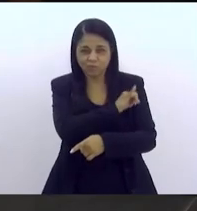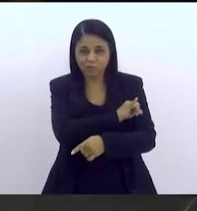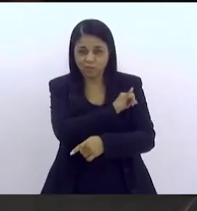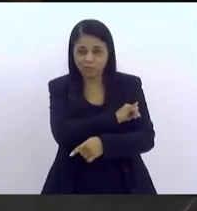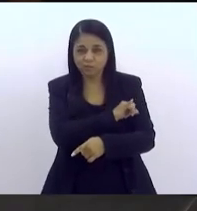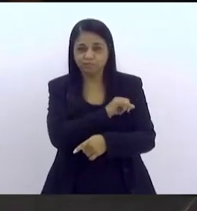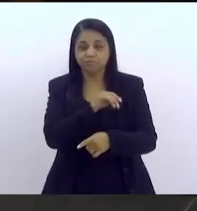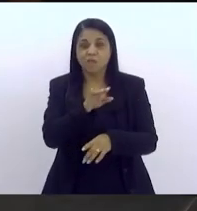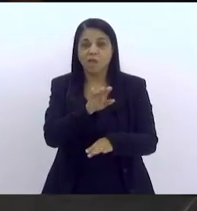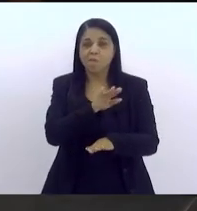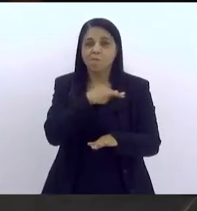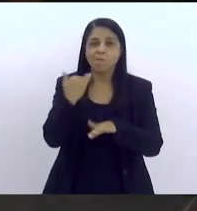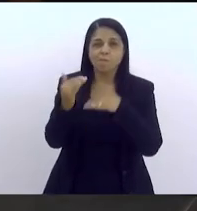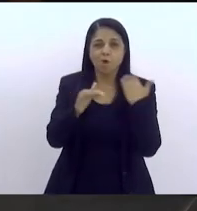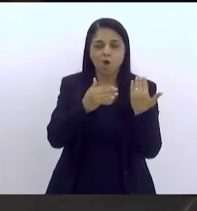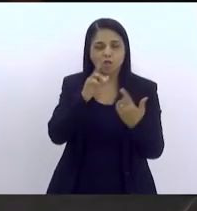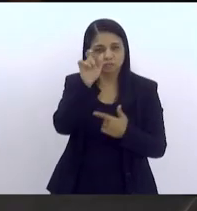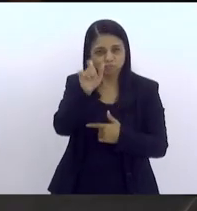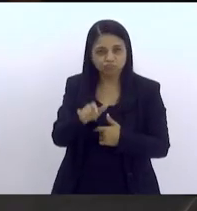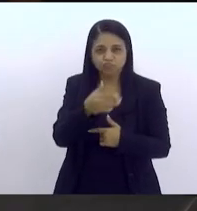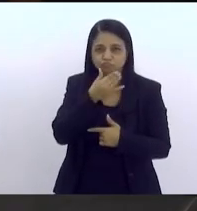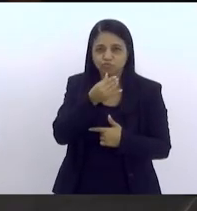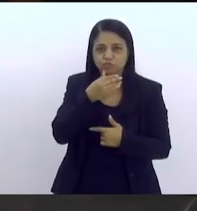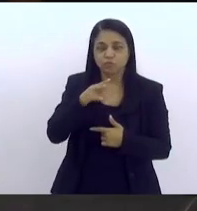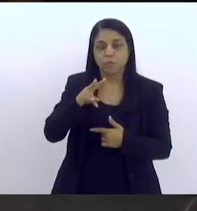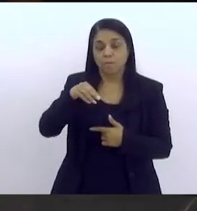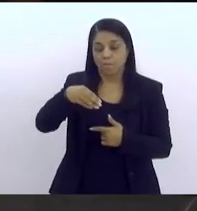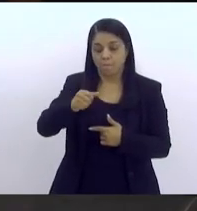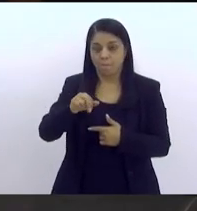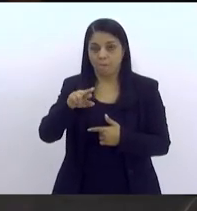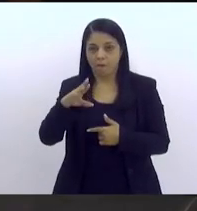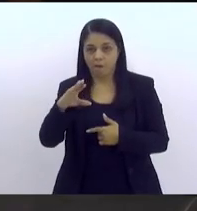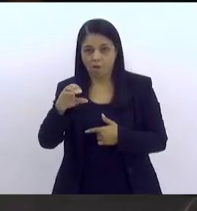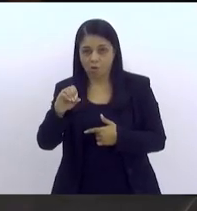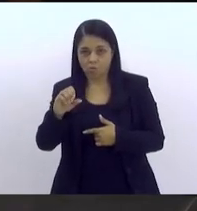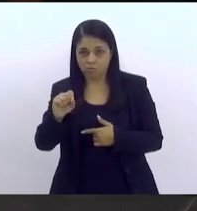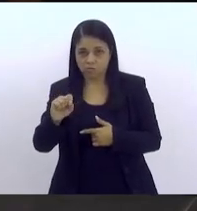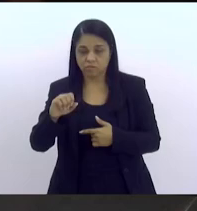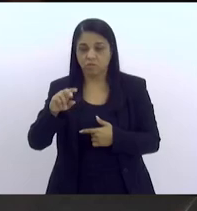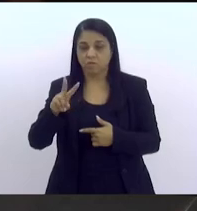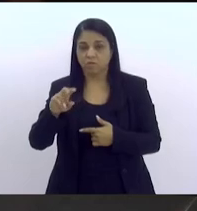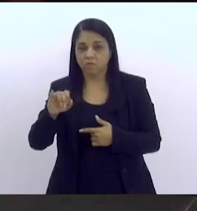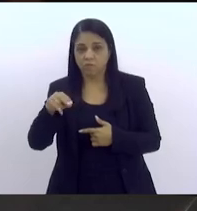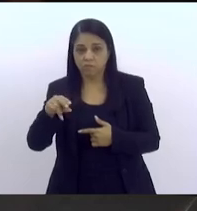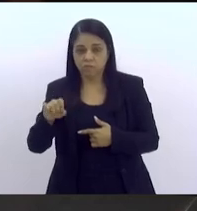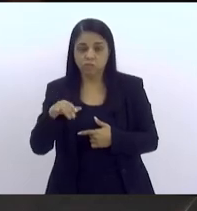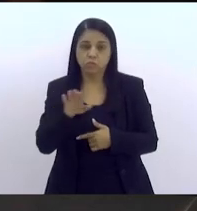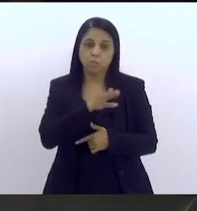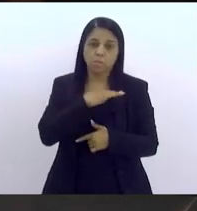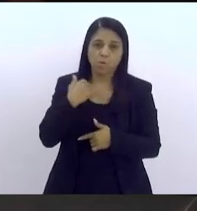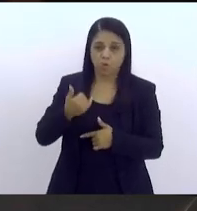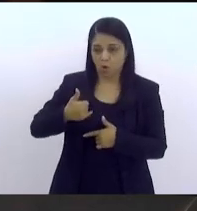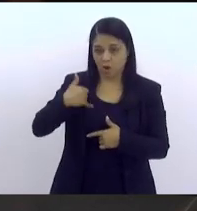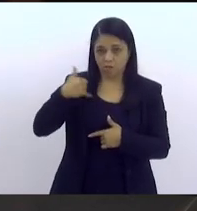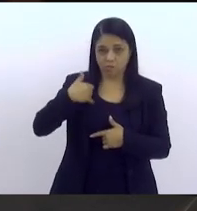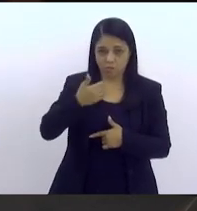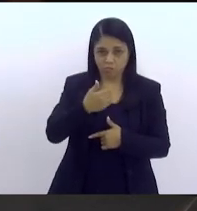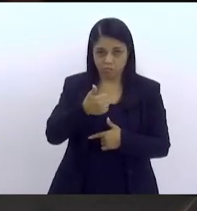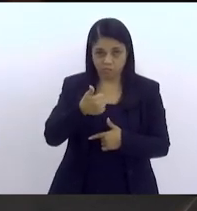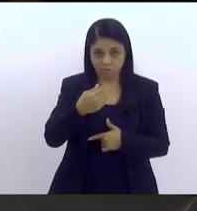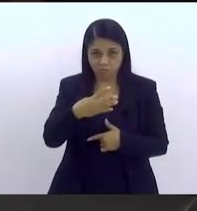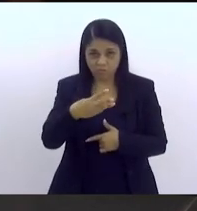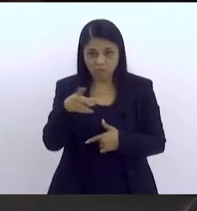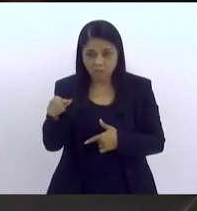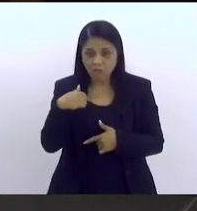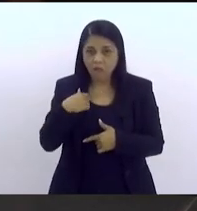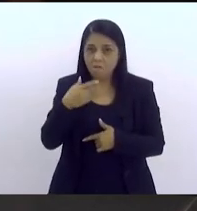que é da morte de Marcos Vinícius de 14 anos cujas últimas palavras antes de morrer foi ele não viu